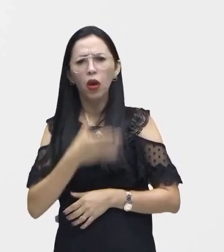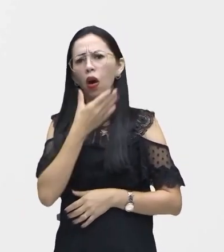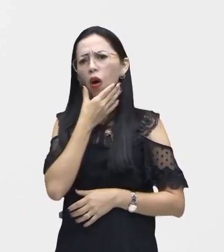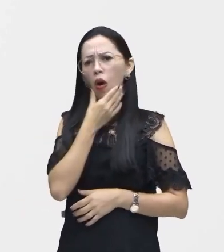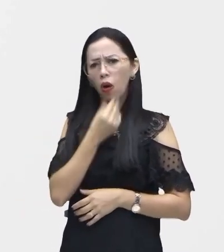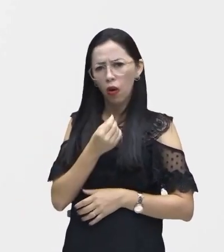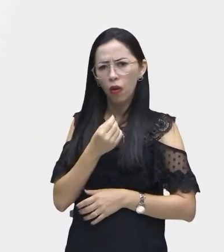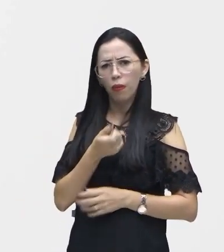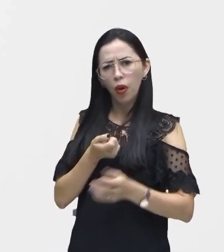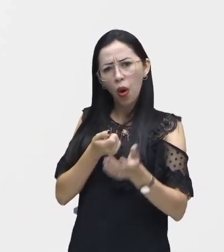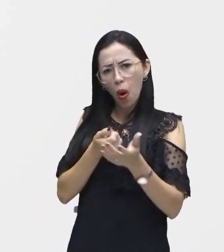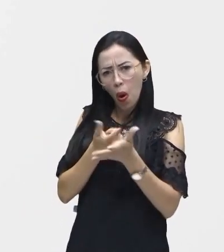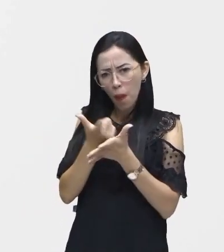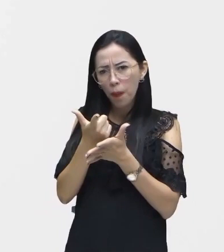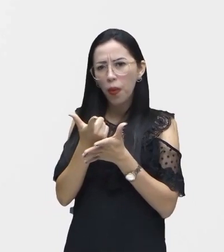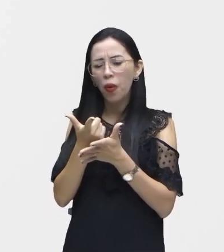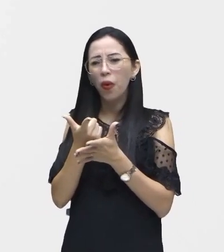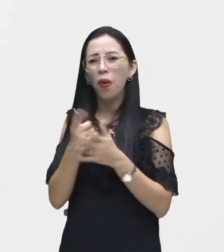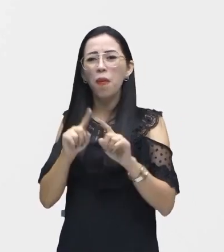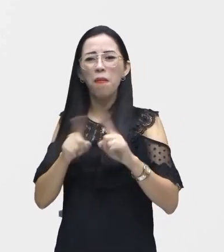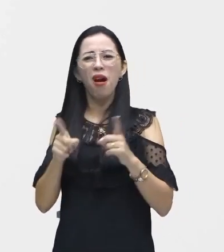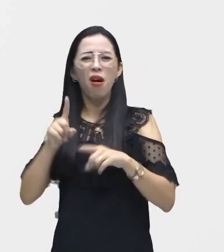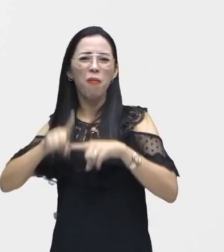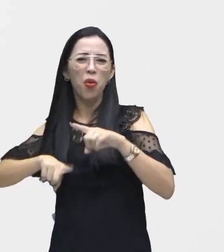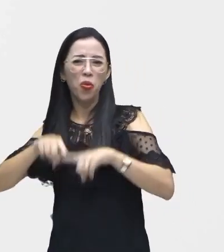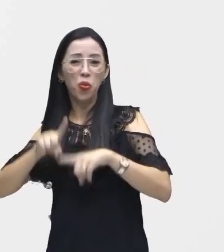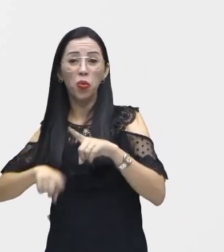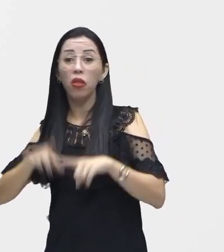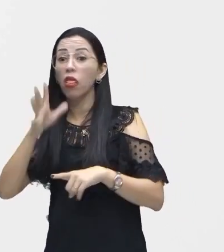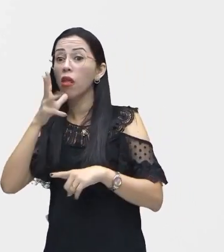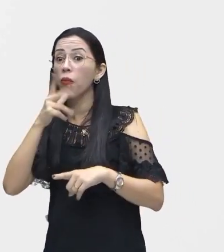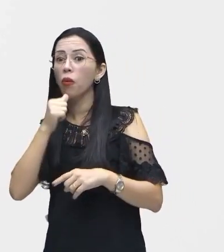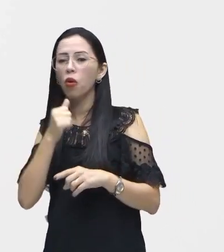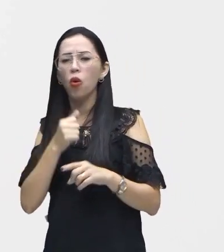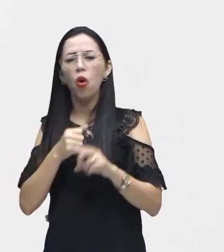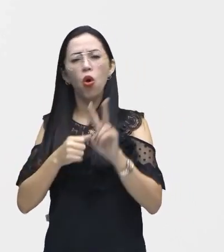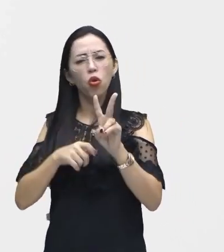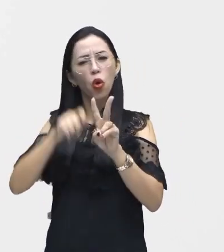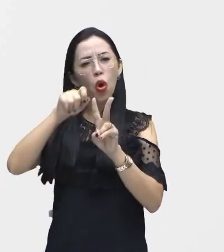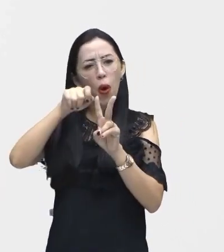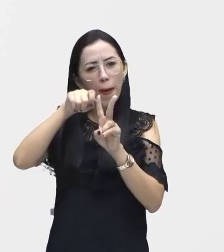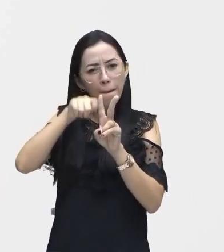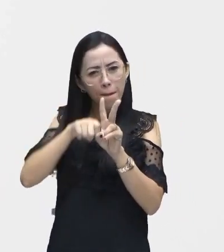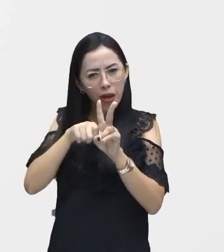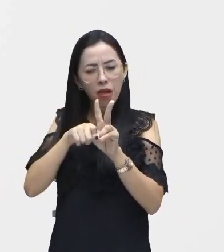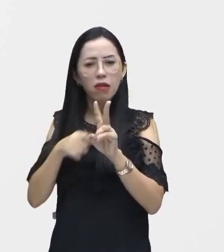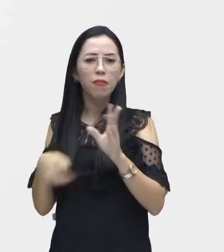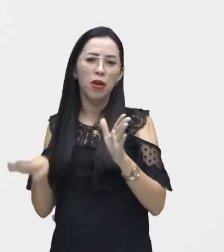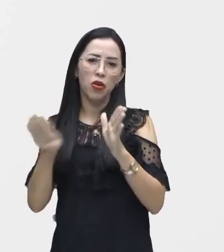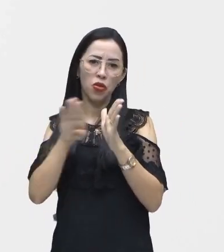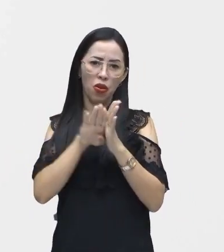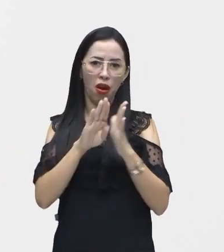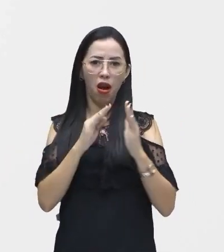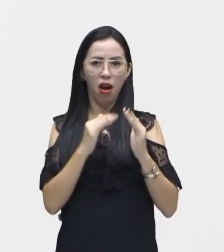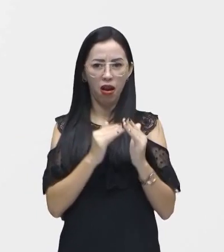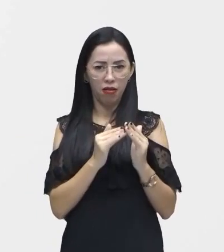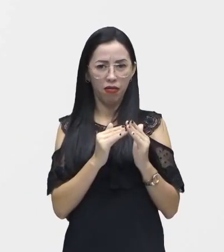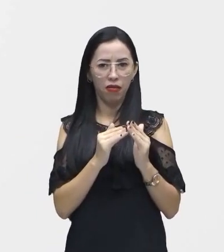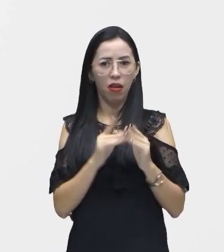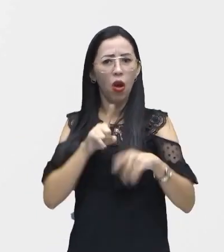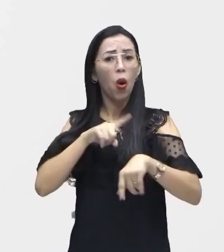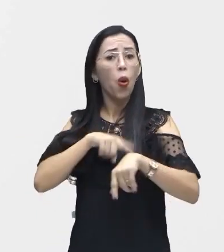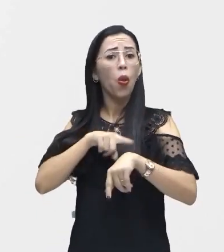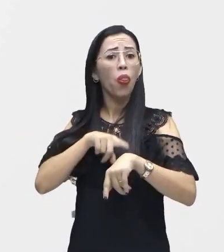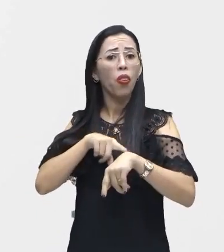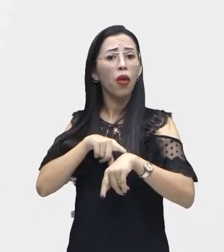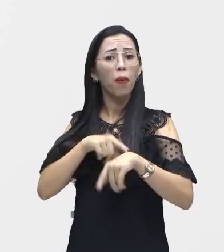que demorou 2 meses para chegar na sua casa. O tempo de espera de Edson equivale a, letra A, 60